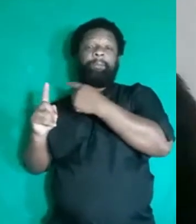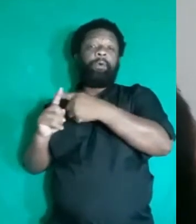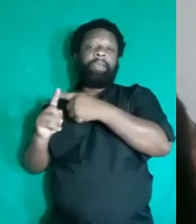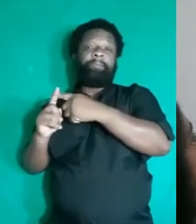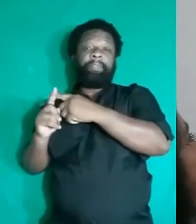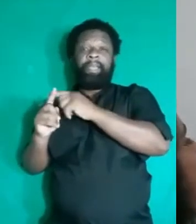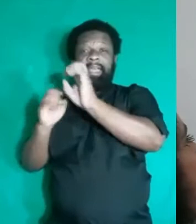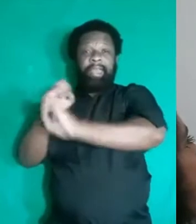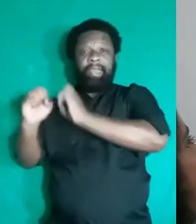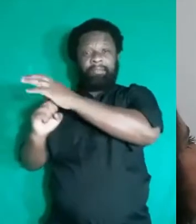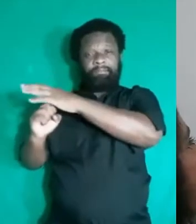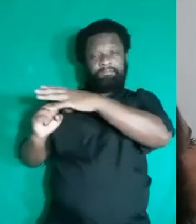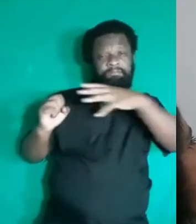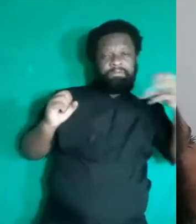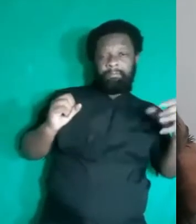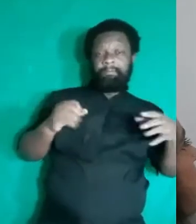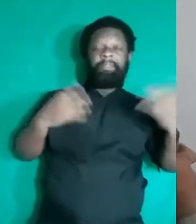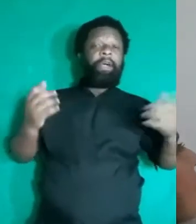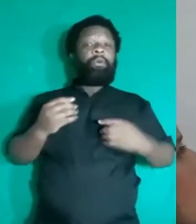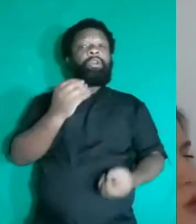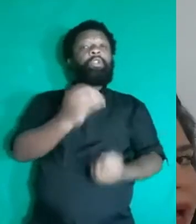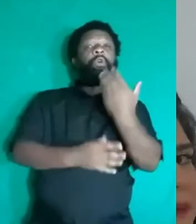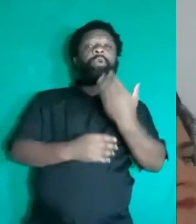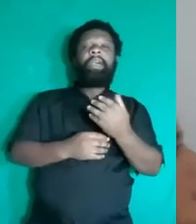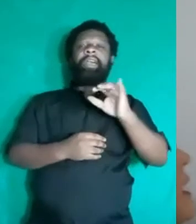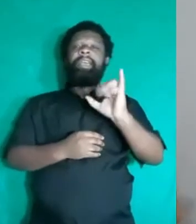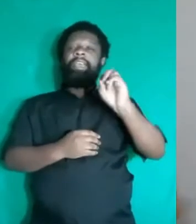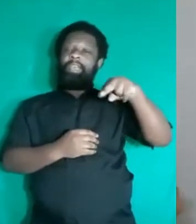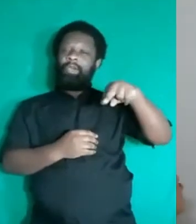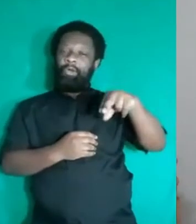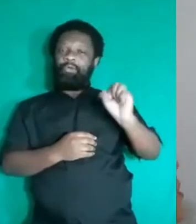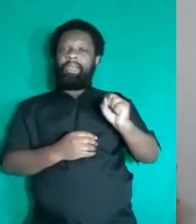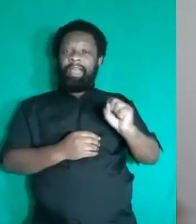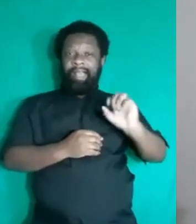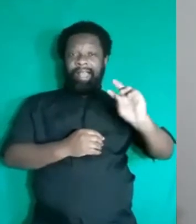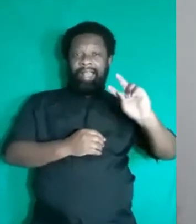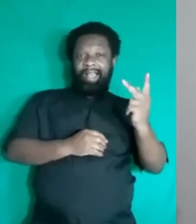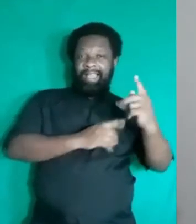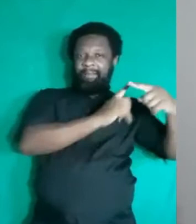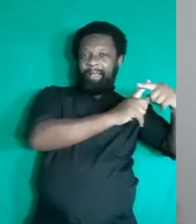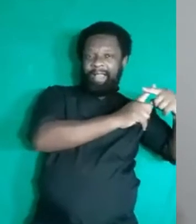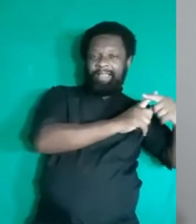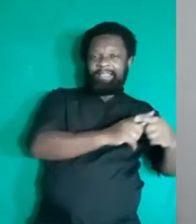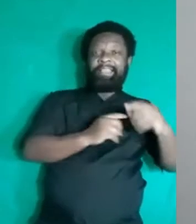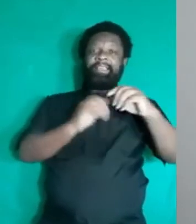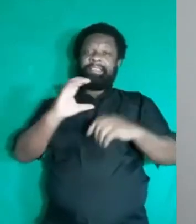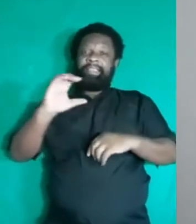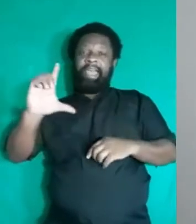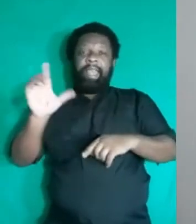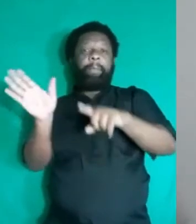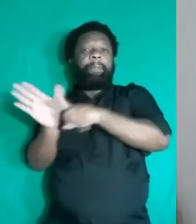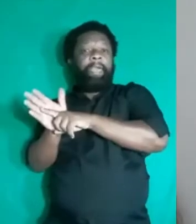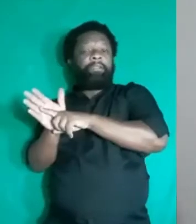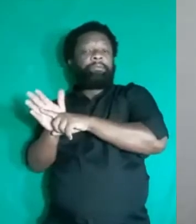ganhando e H+ perdendo. Tudo bem? E aí, pessoal, nós temos então a formação dos íons